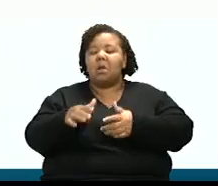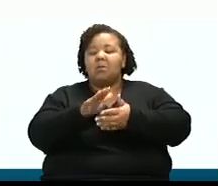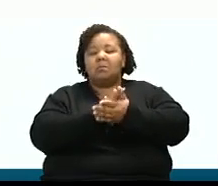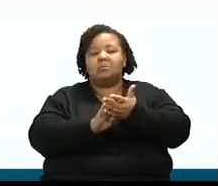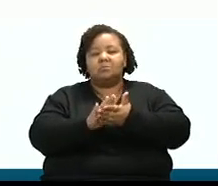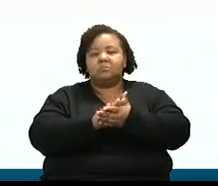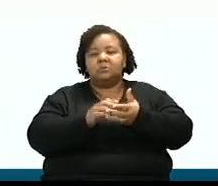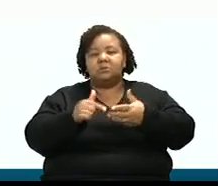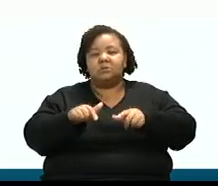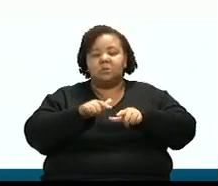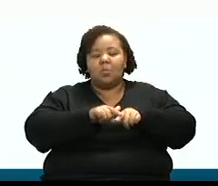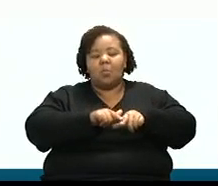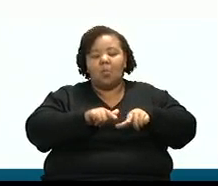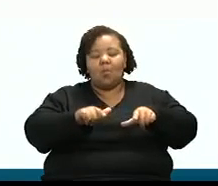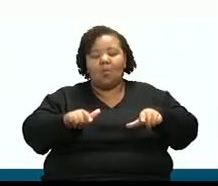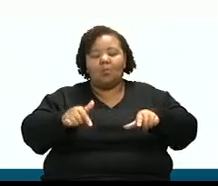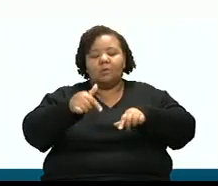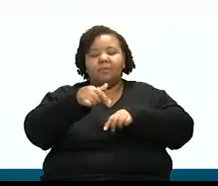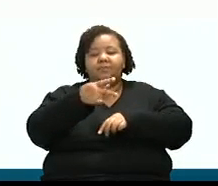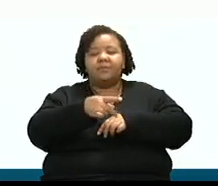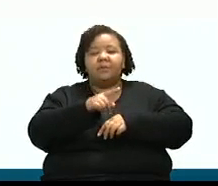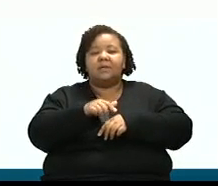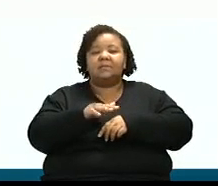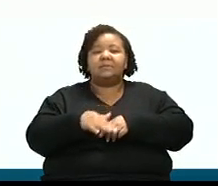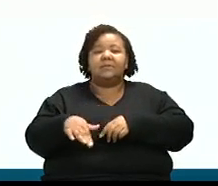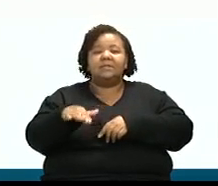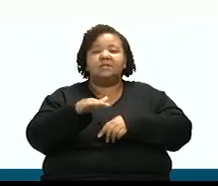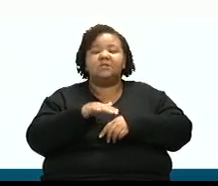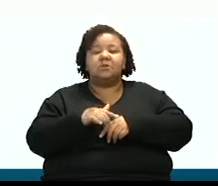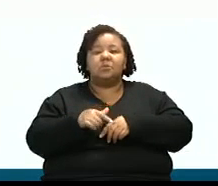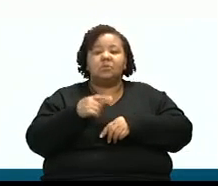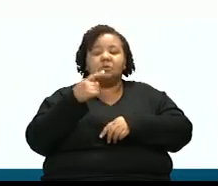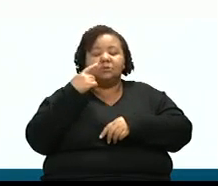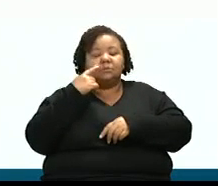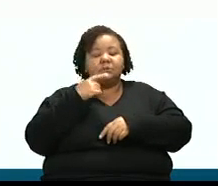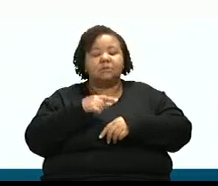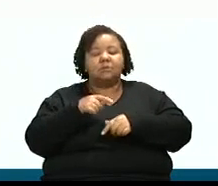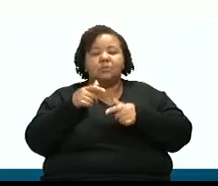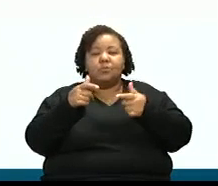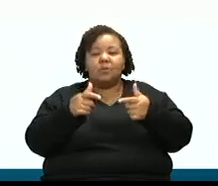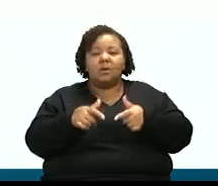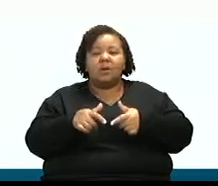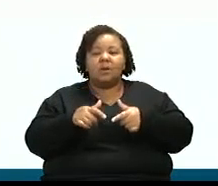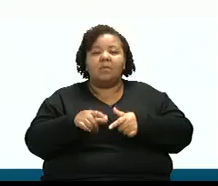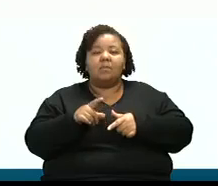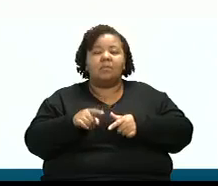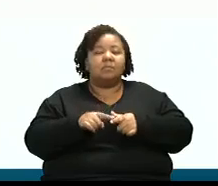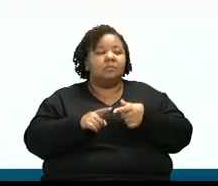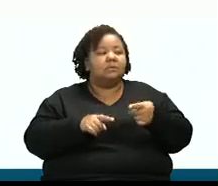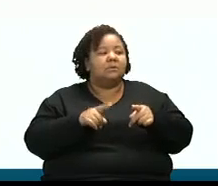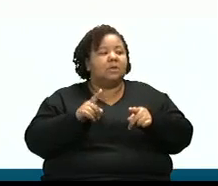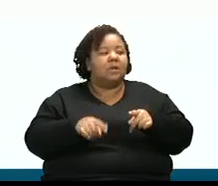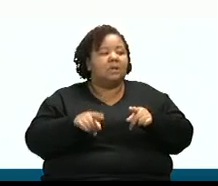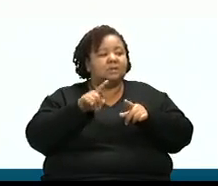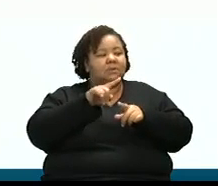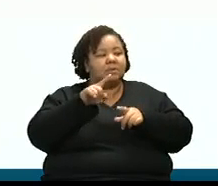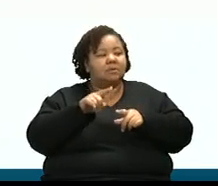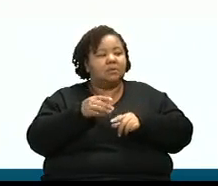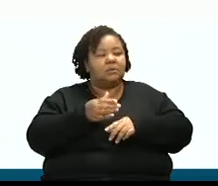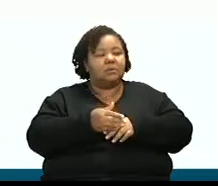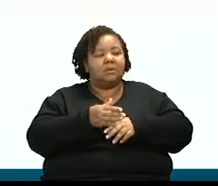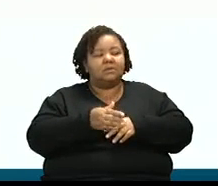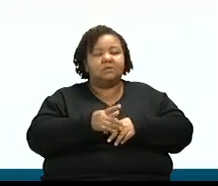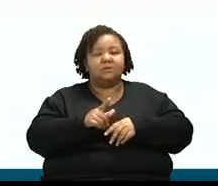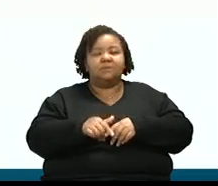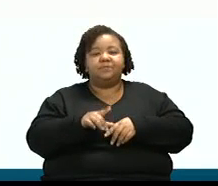interseções, e nessa região, que é a região onde eu defini o campo, é válida essa igualdade